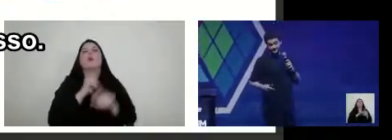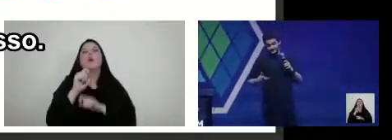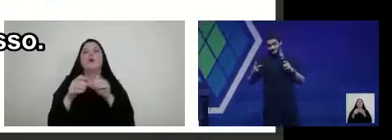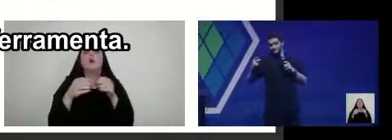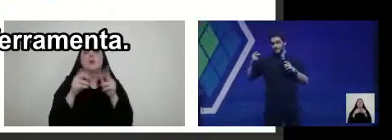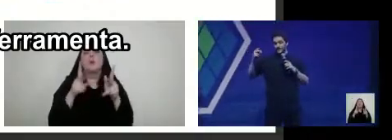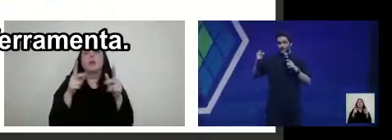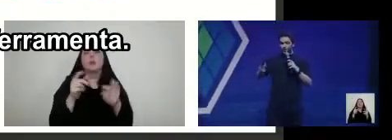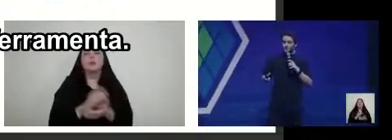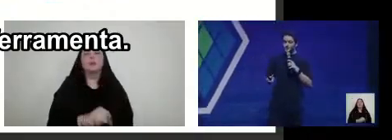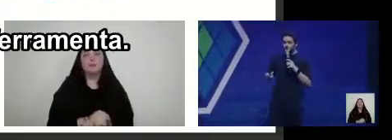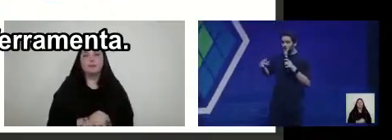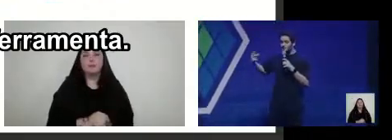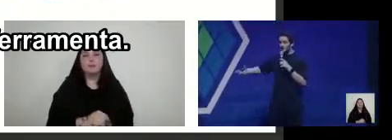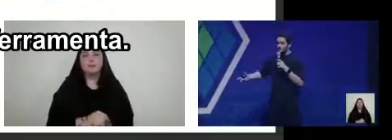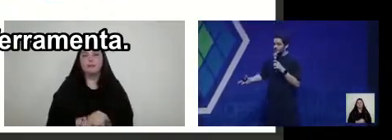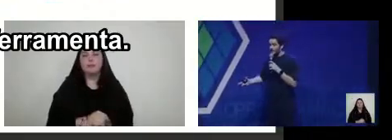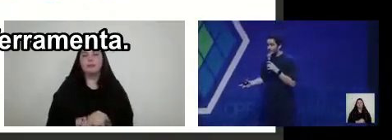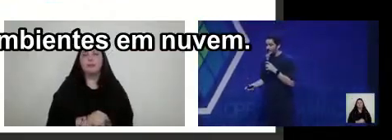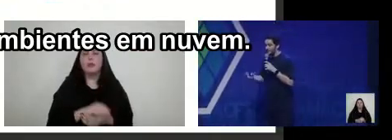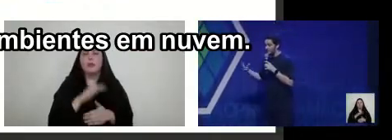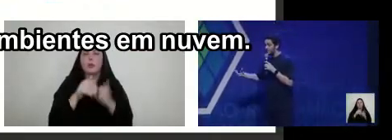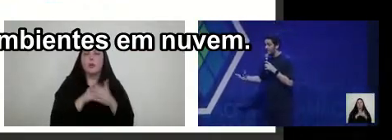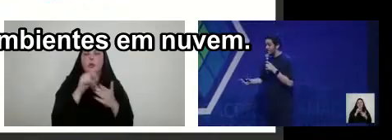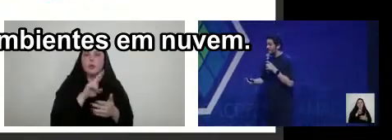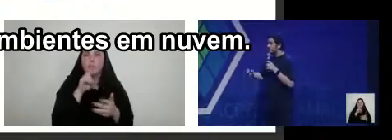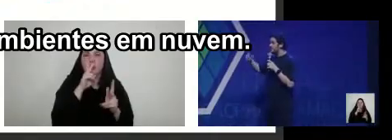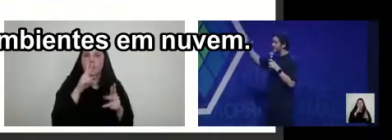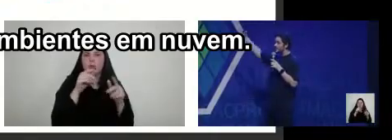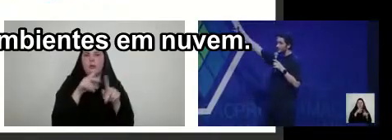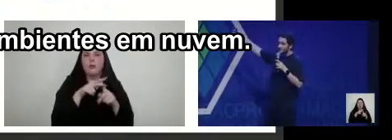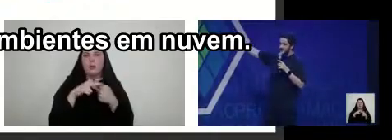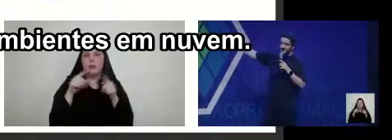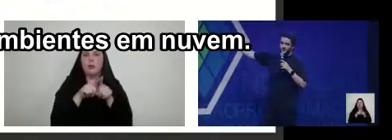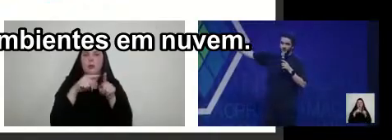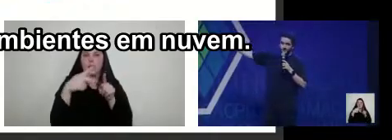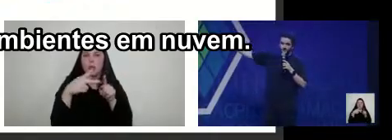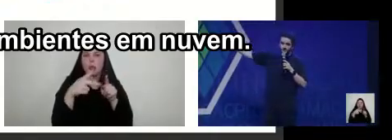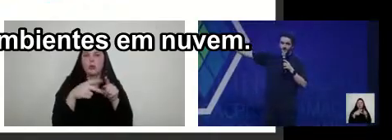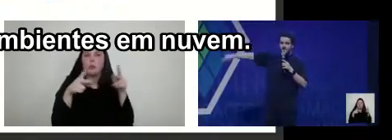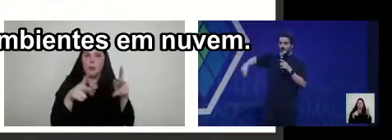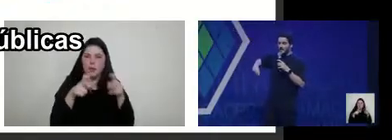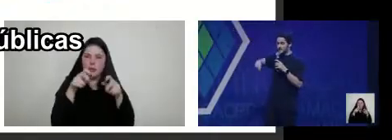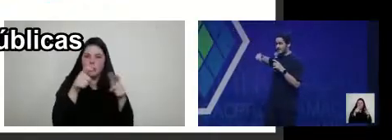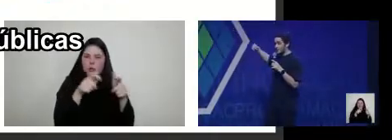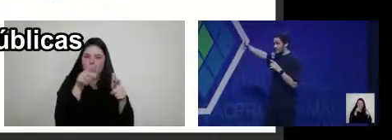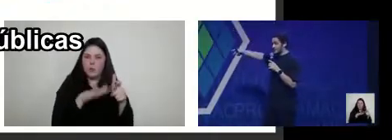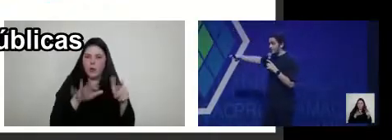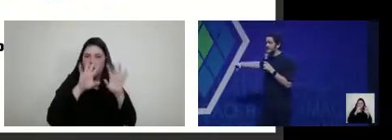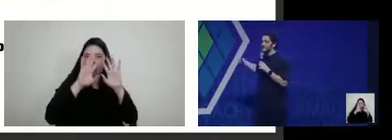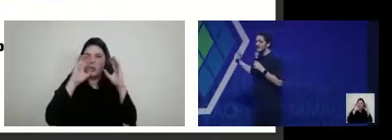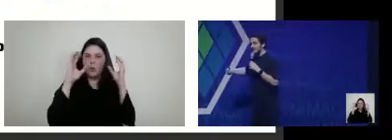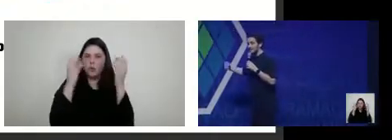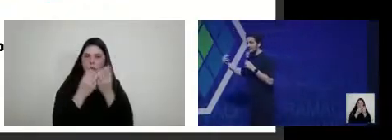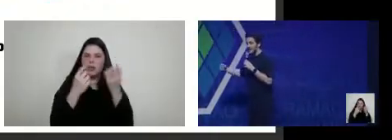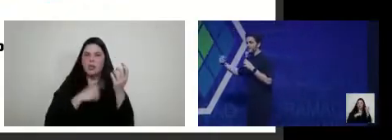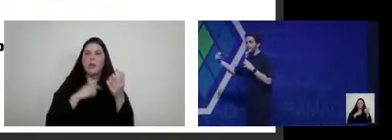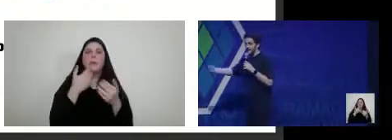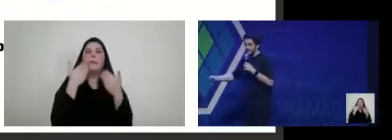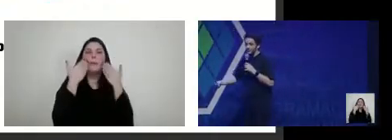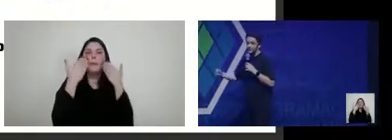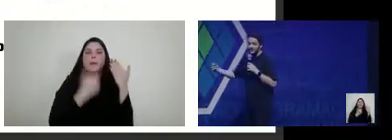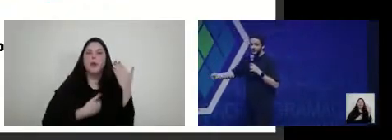isso. Todos eles utilizando a mesma ferramenta. Então, a sua ferramenta enxerga os seus ambientes em nuvem. E aí, aqui você tem nuvens públicas e